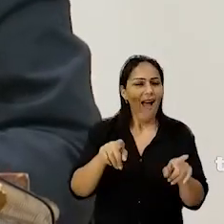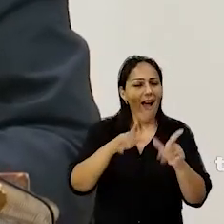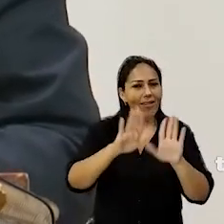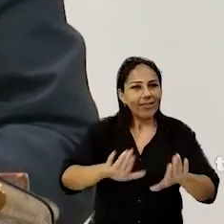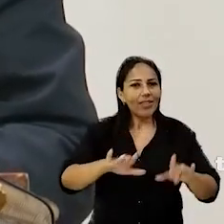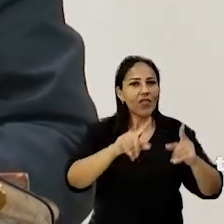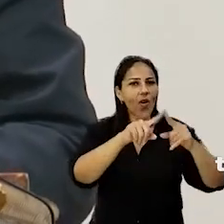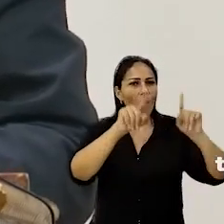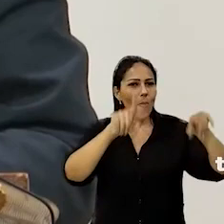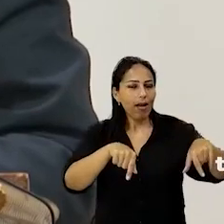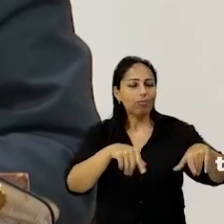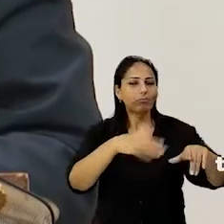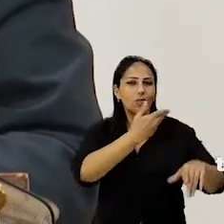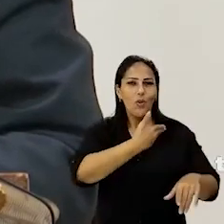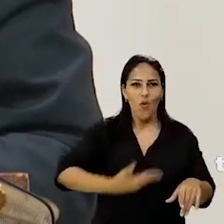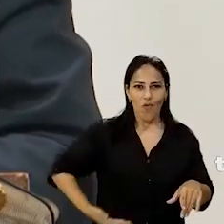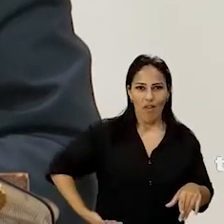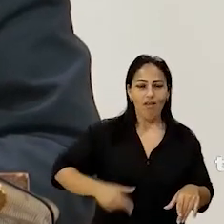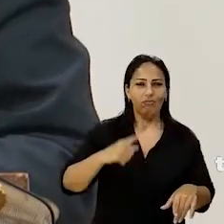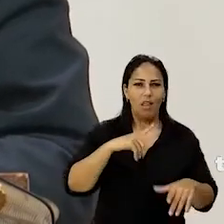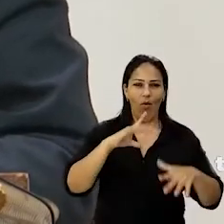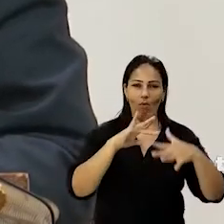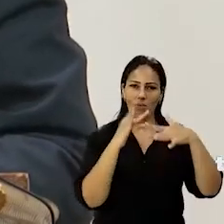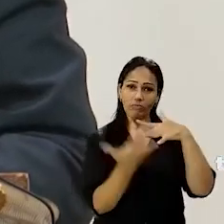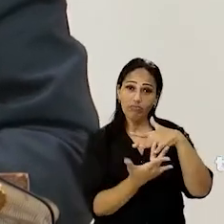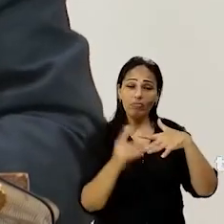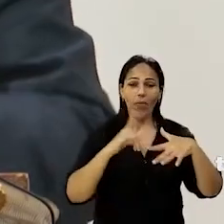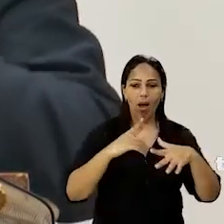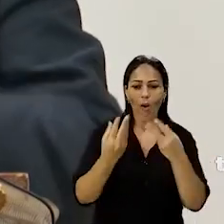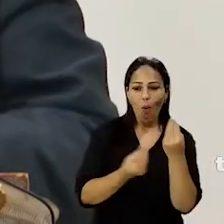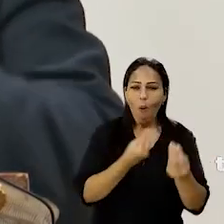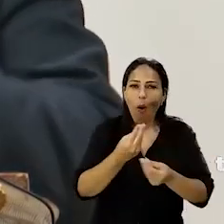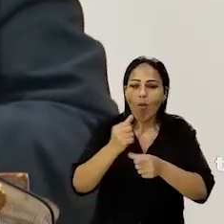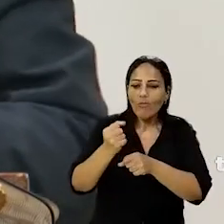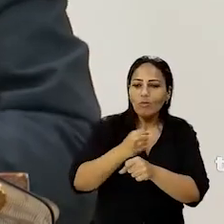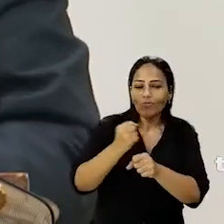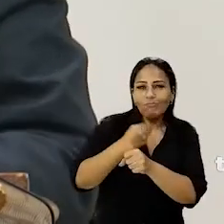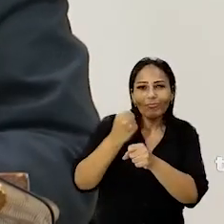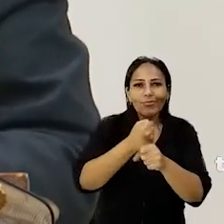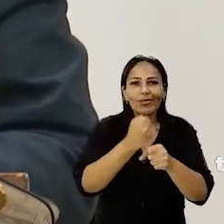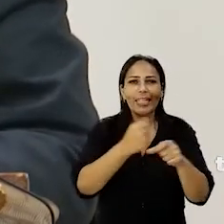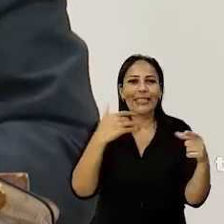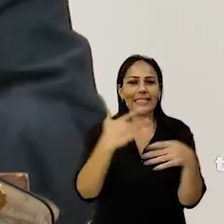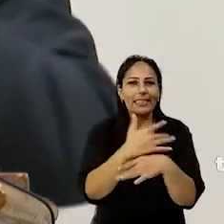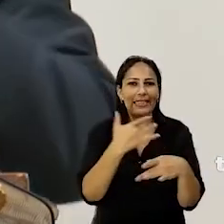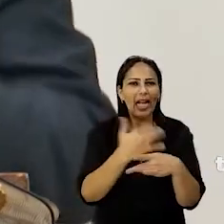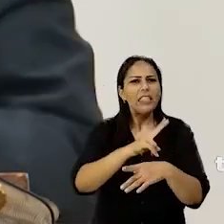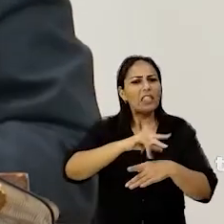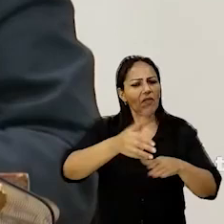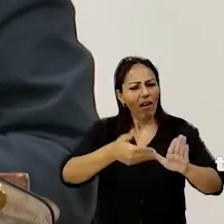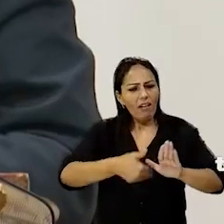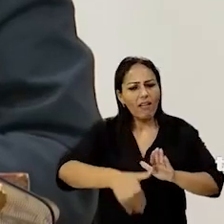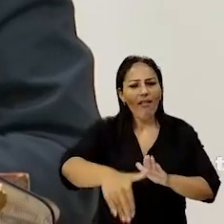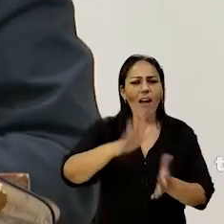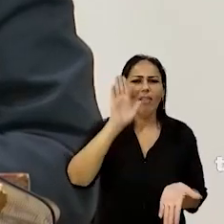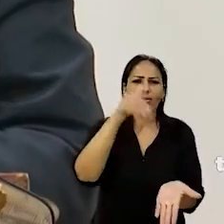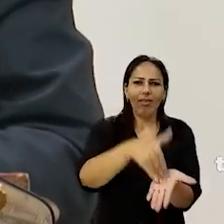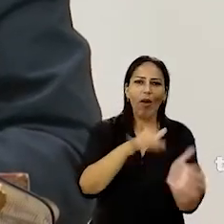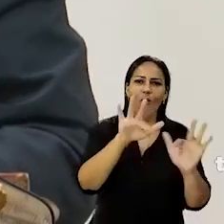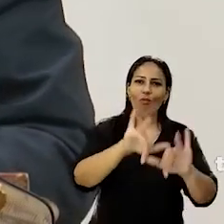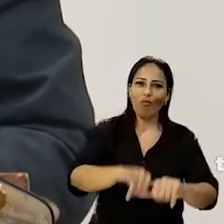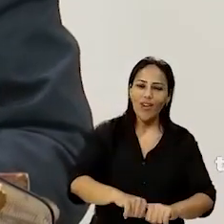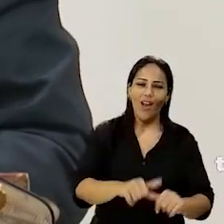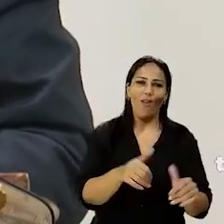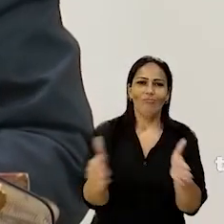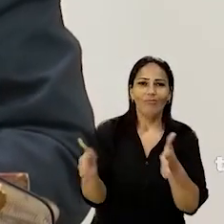governo. Lançamos uma plataforma digital para reconstruir a cidade. E nós vamos seguir até o final da campanha, sem fazer aglomeração.